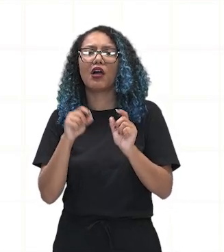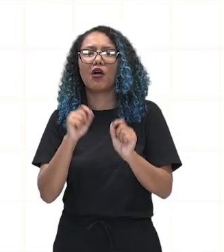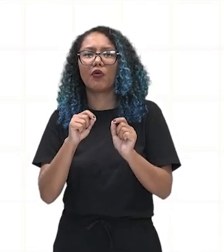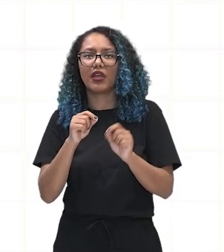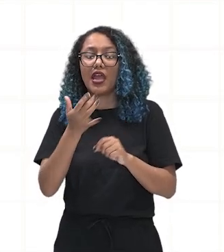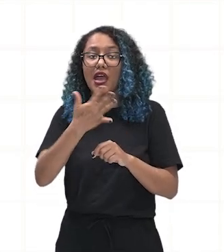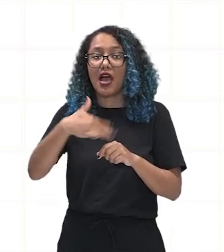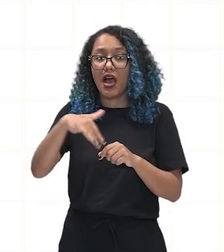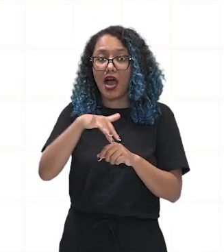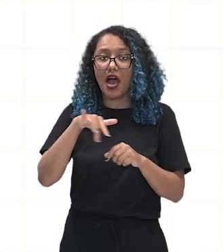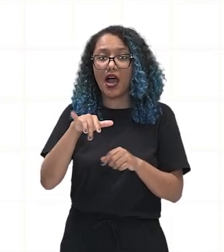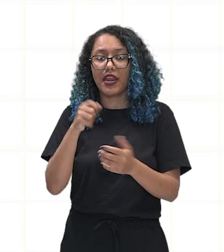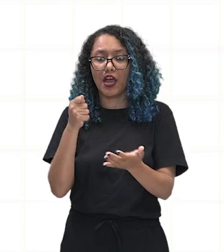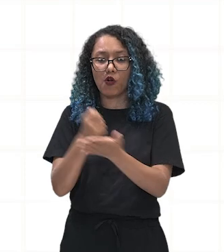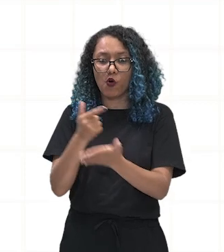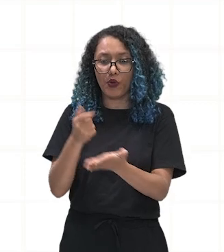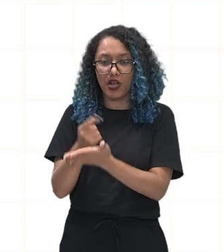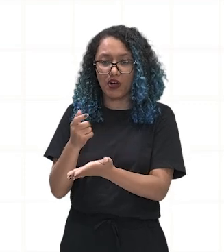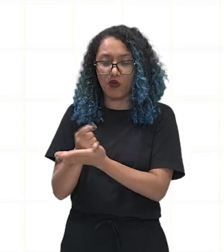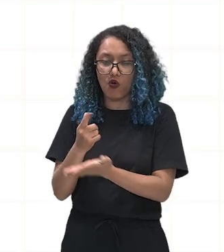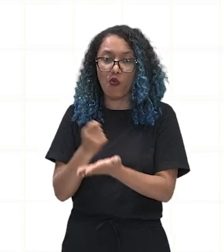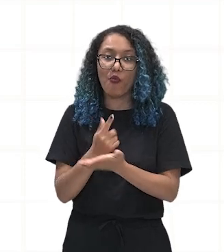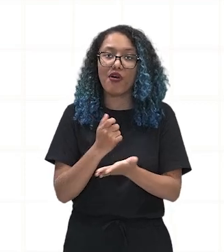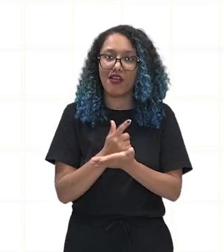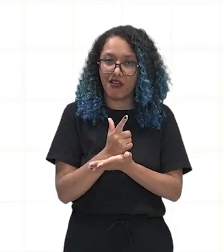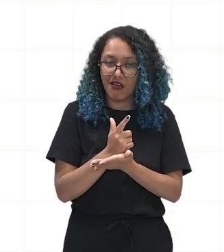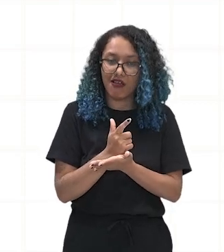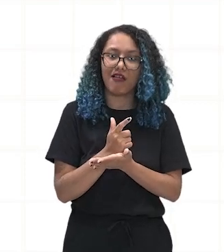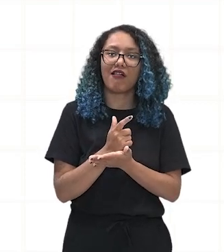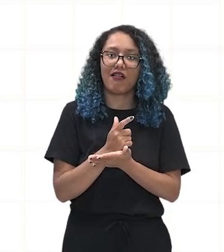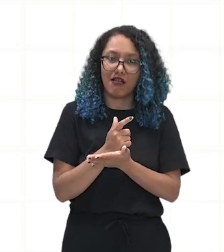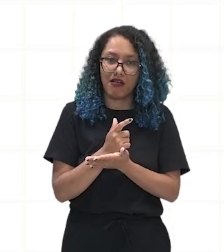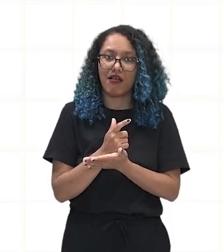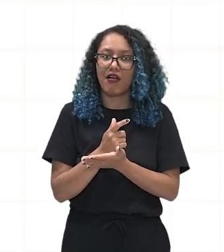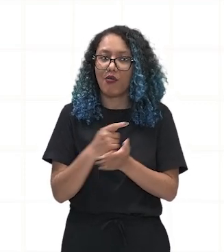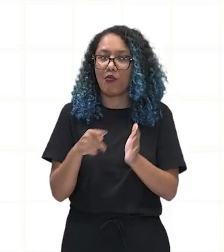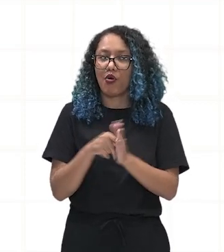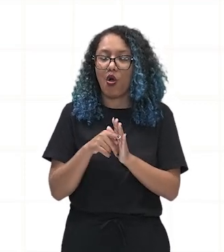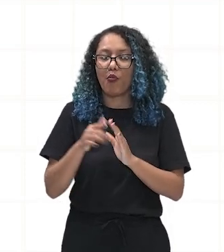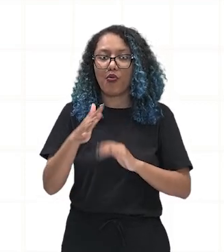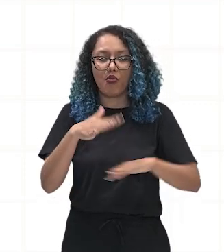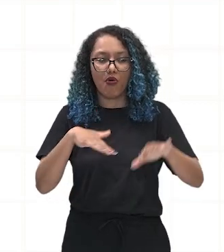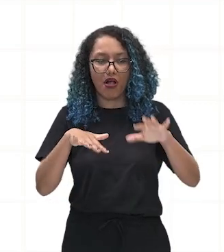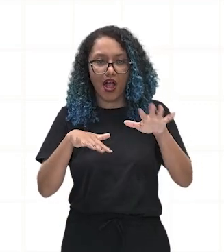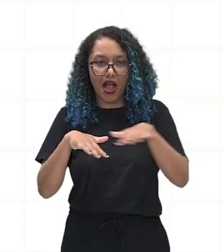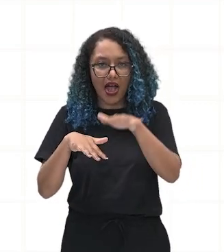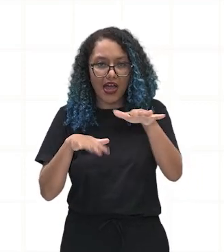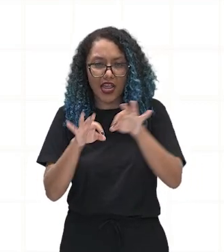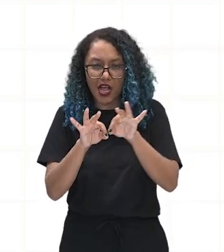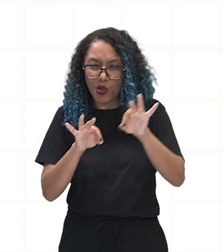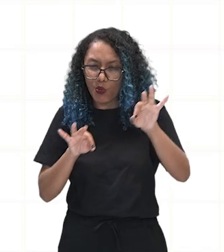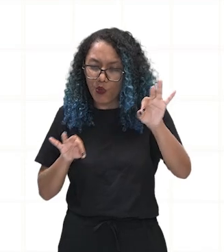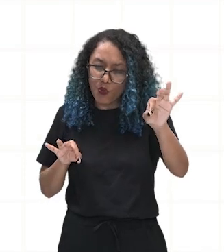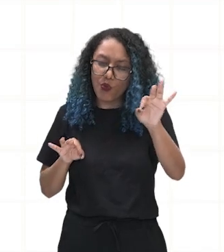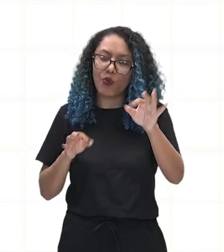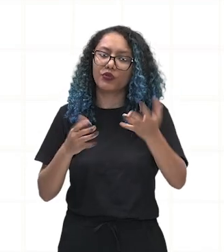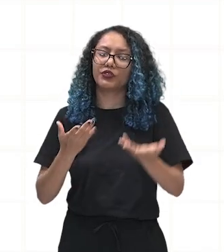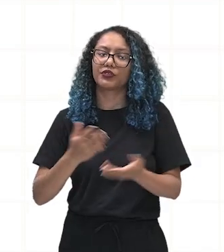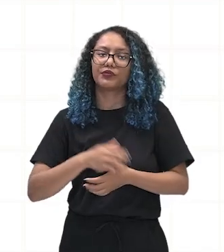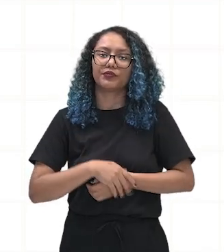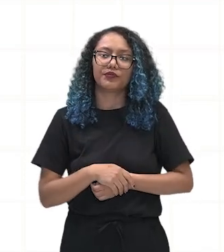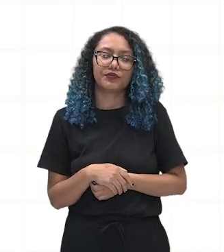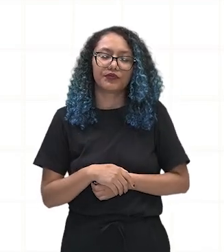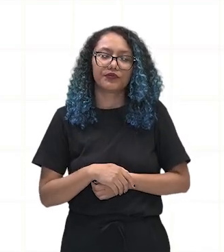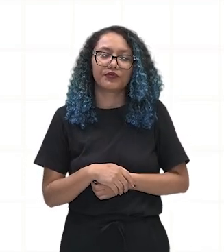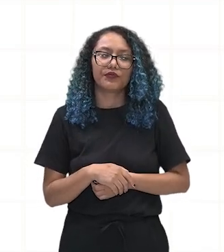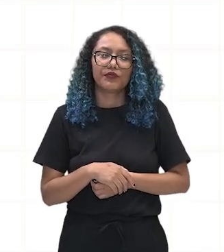estes produtos que vinham dessas regiões mais distantes. E esses mercados acabaram se tornando cada